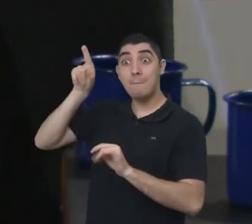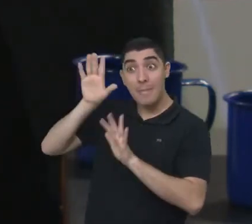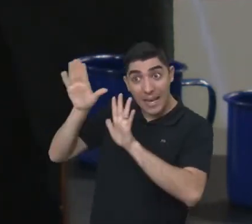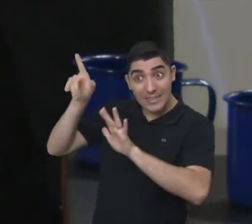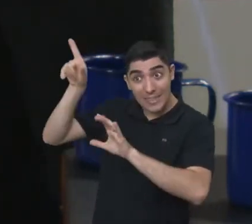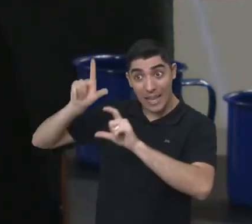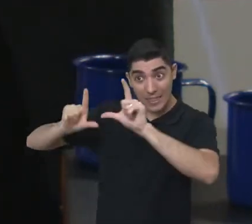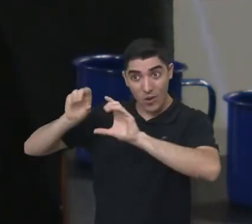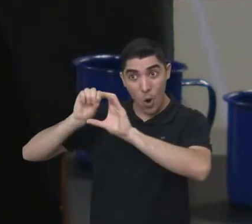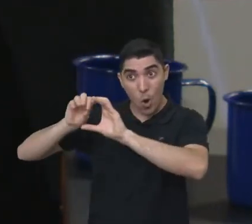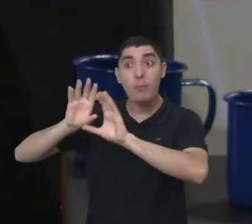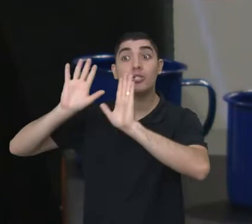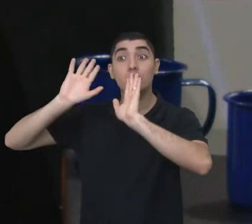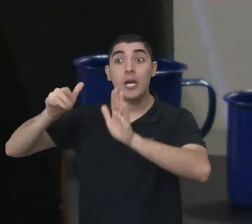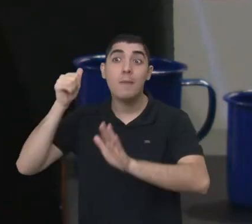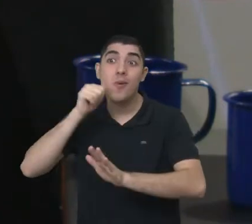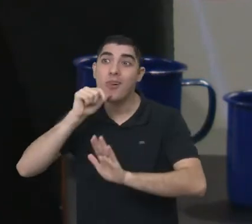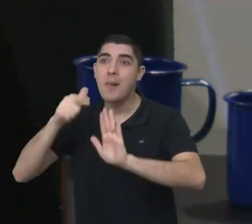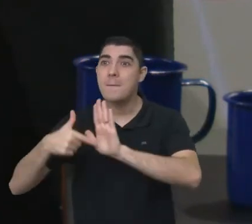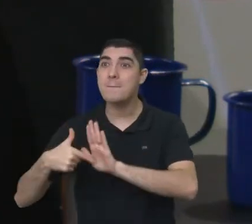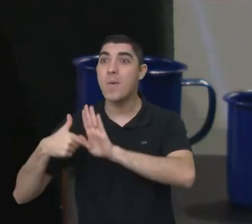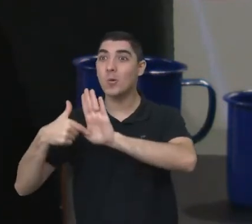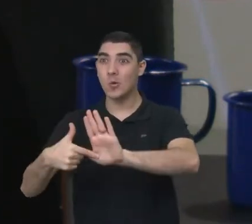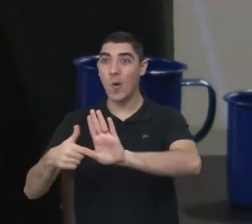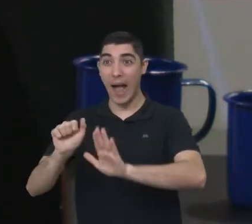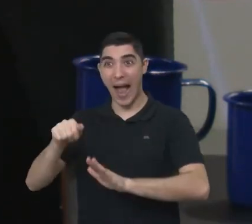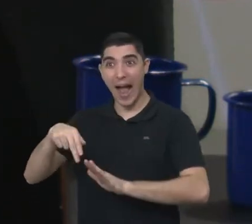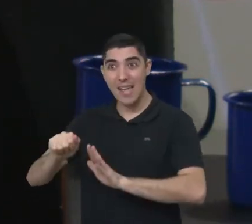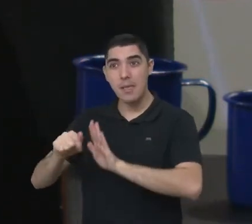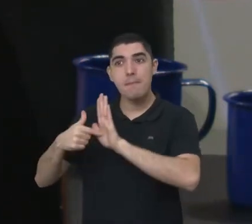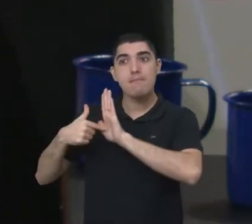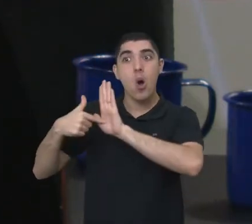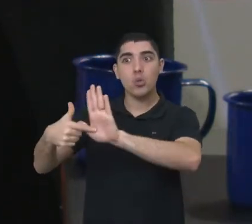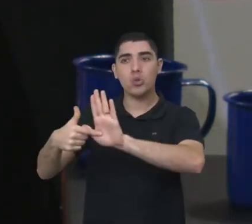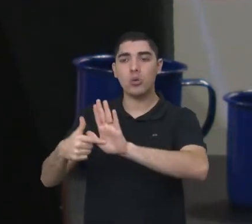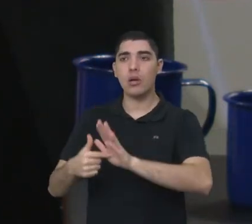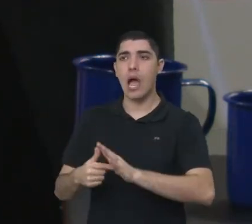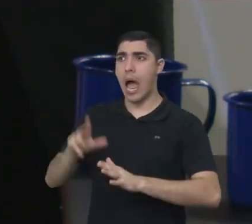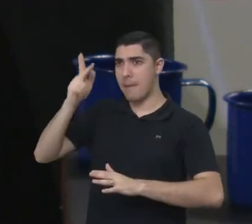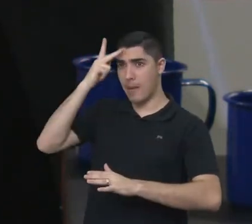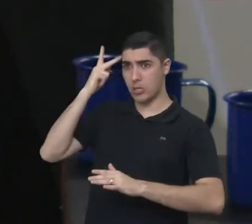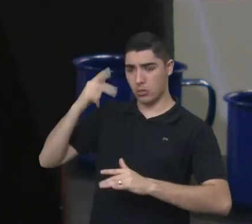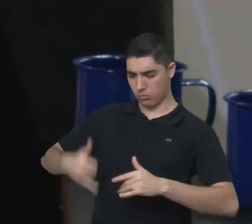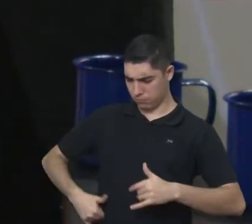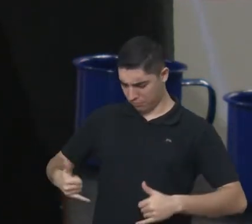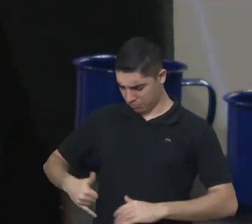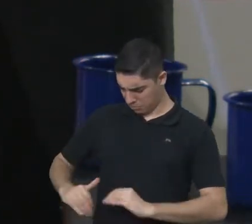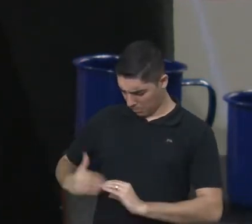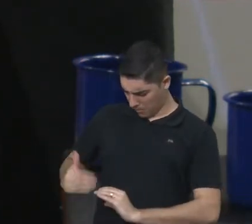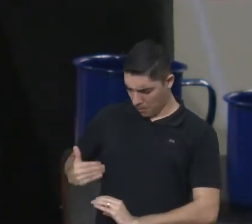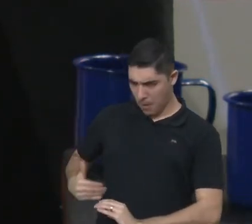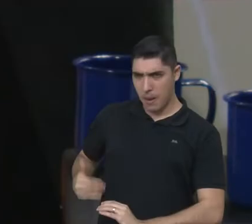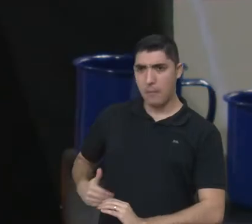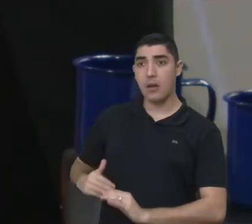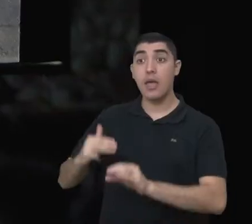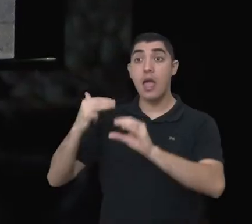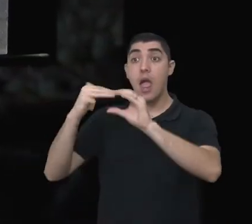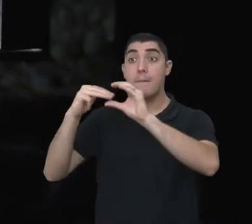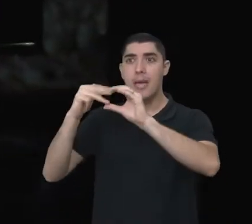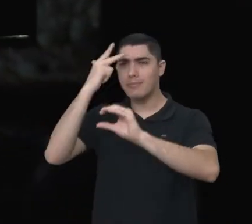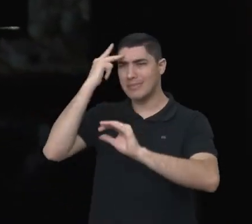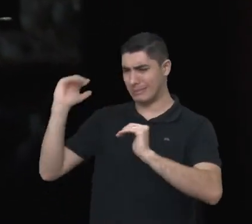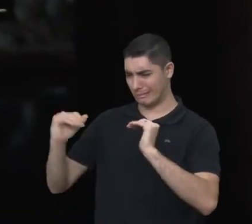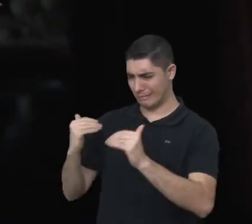né? E quando ela mostrou, meu celular começou a apitar, receber e-mail de gente que eu nunca vi na